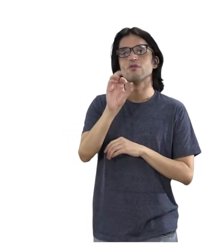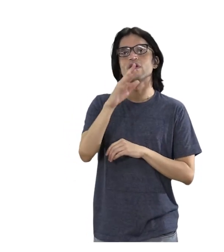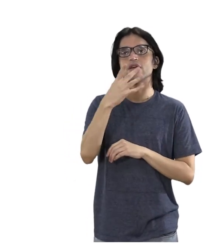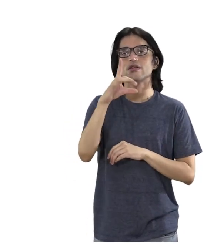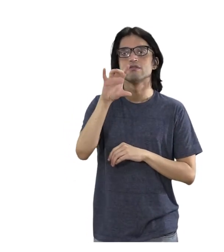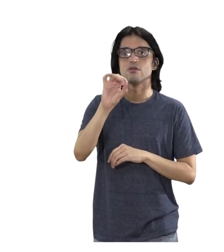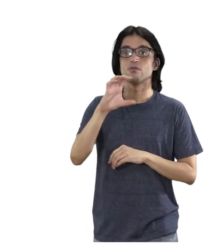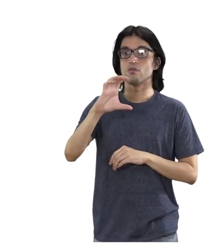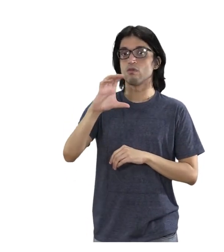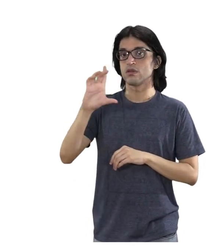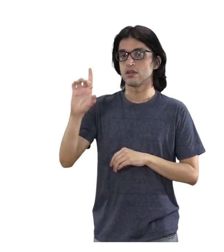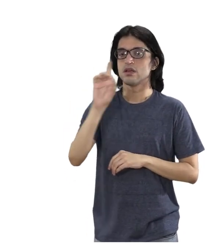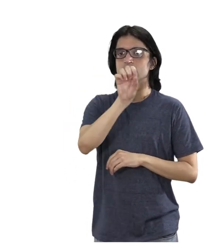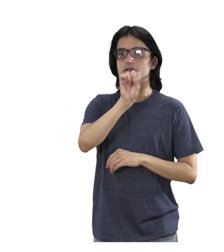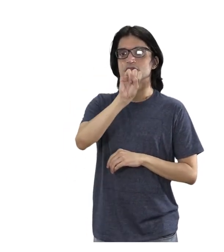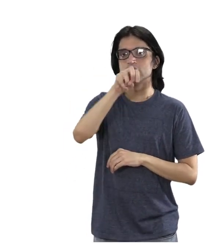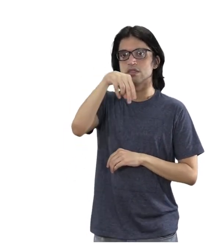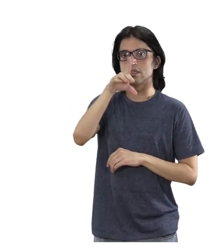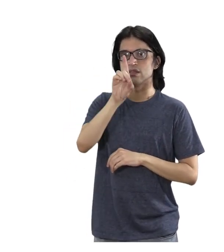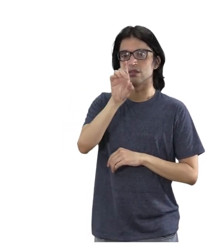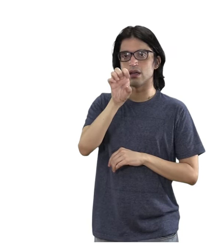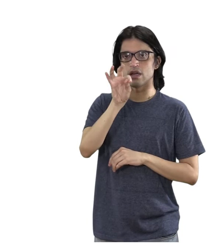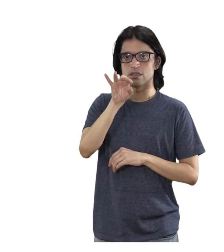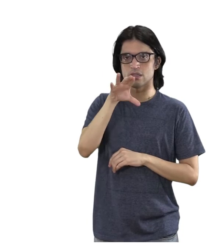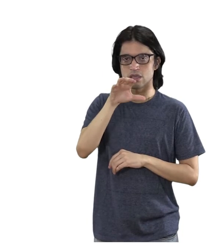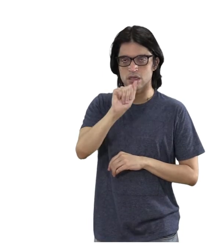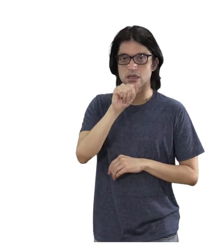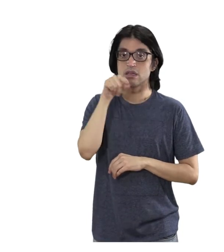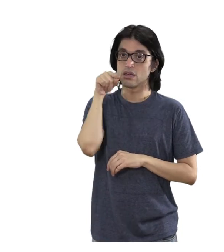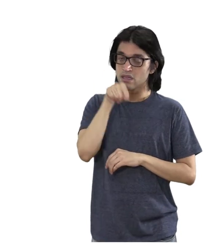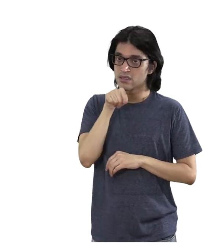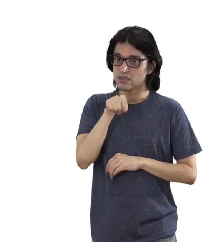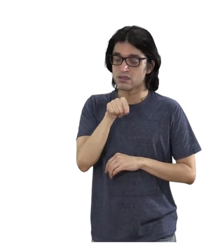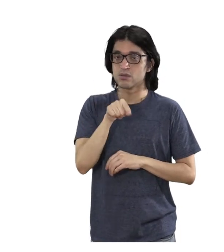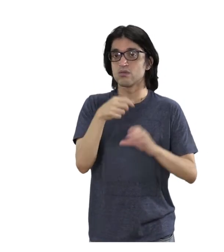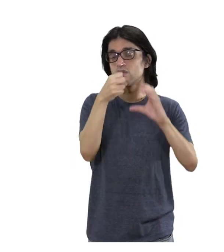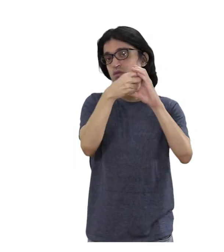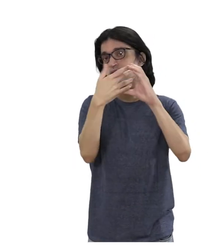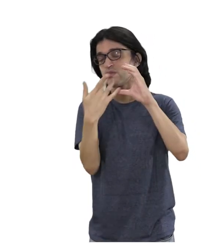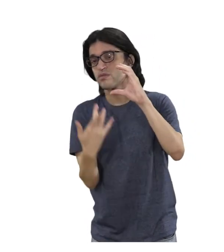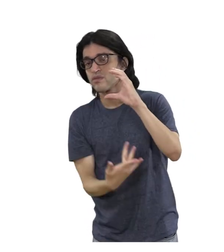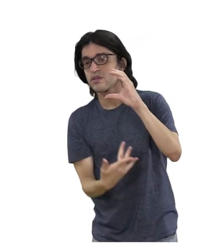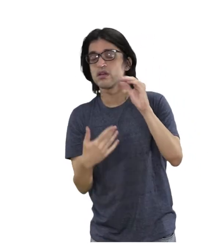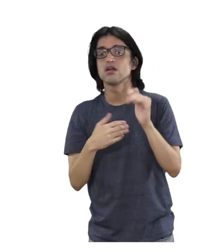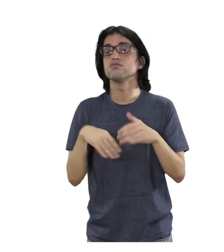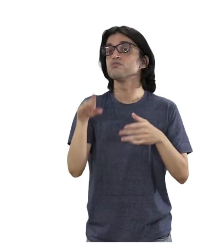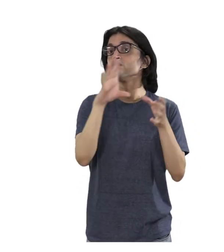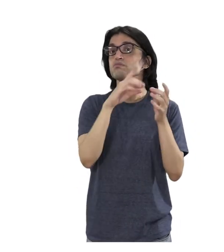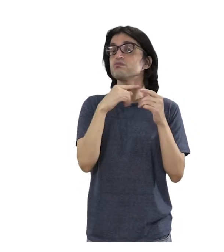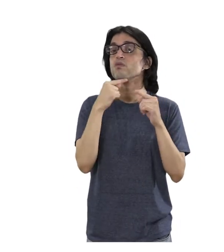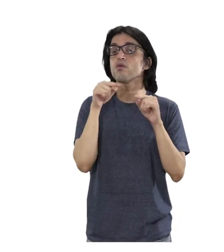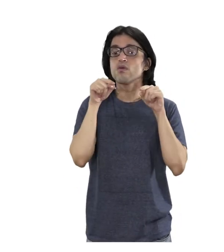Orações coordenadas sindéticas. As orações coordenadas sindéticas são classificadas de acordo com a